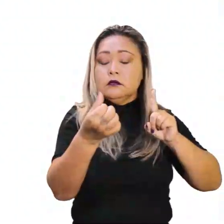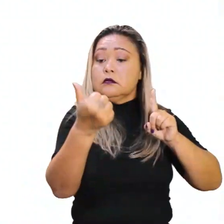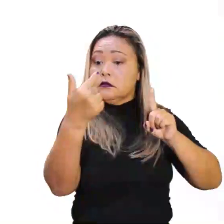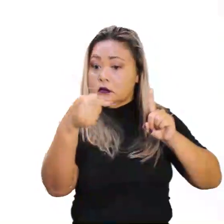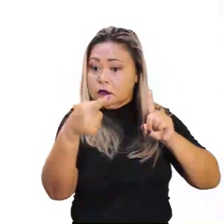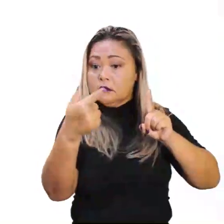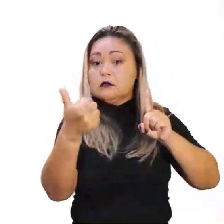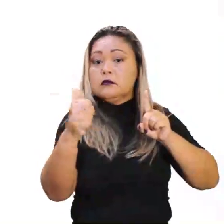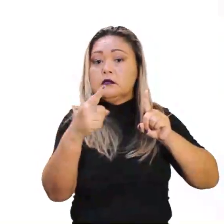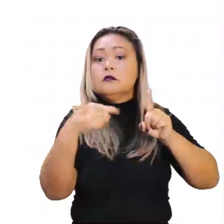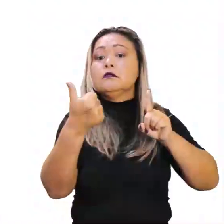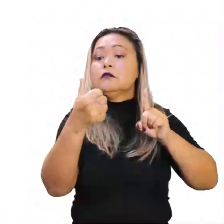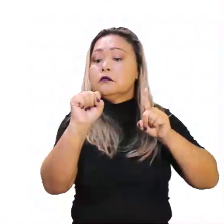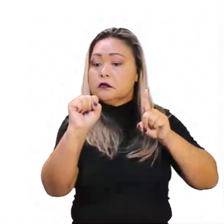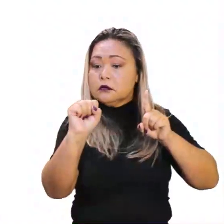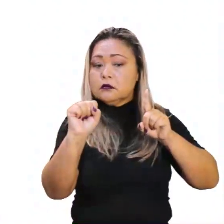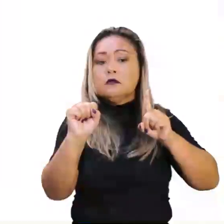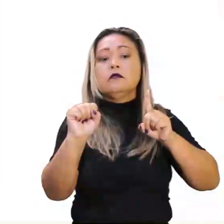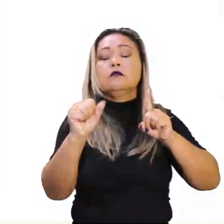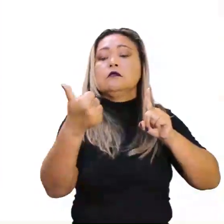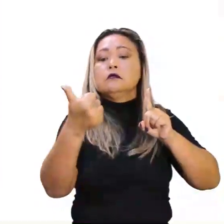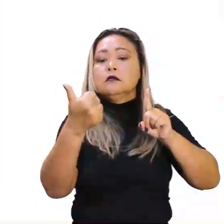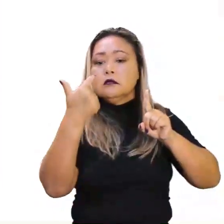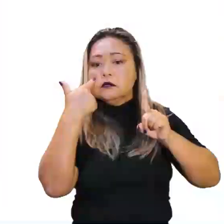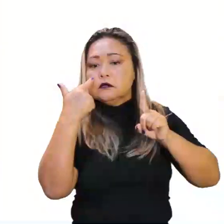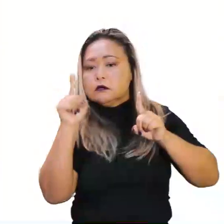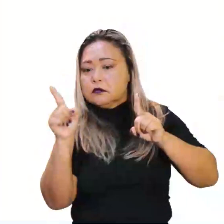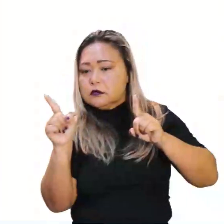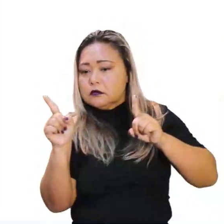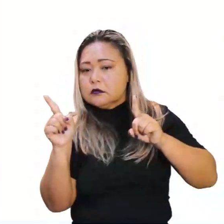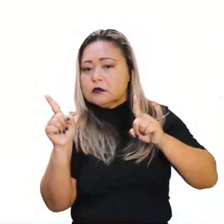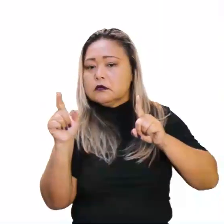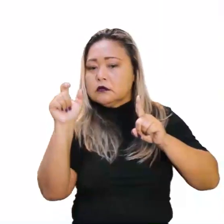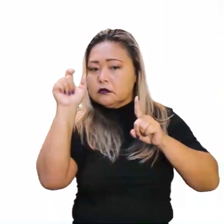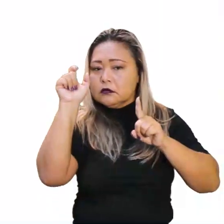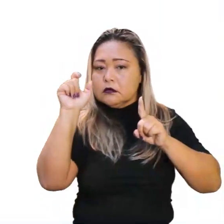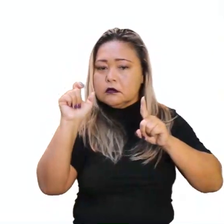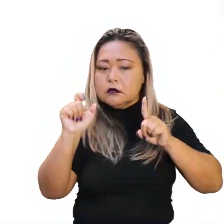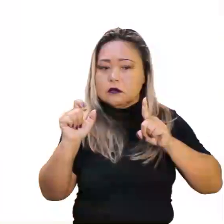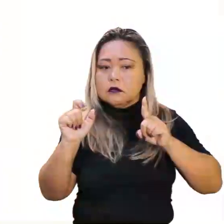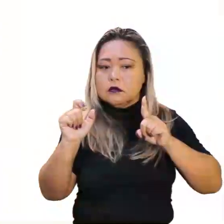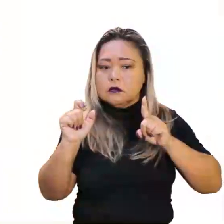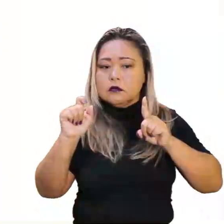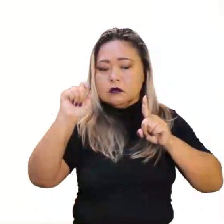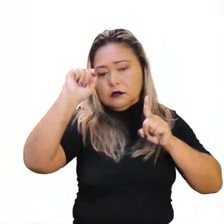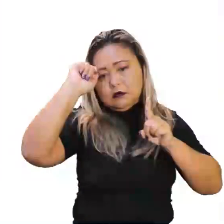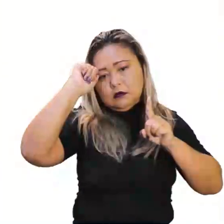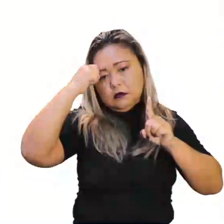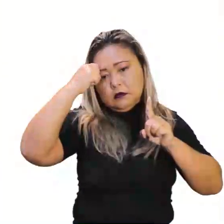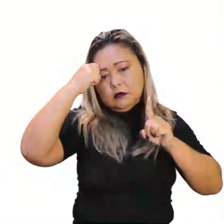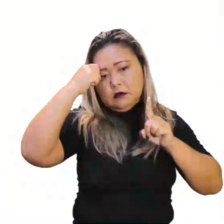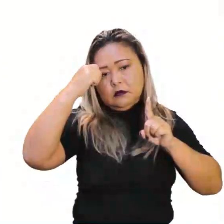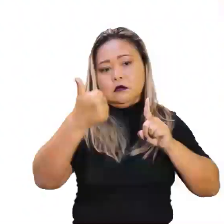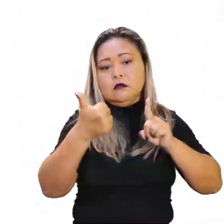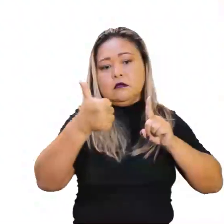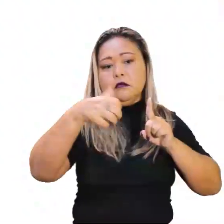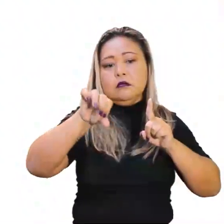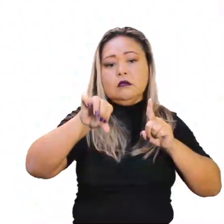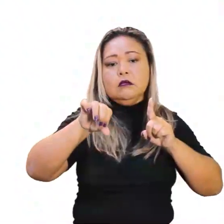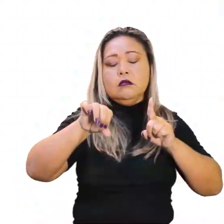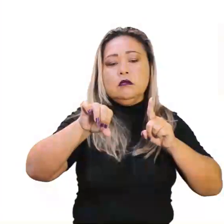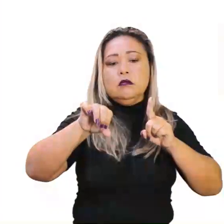11 também. Dia 18, observamos aí que é um personagem negro, né? Dia